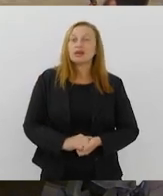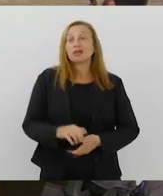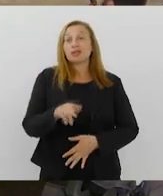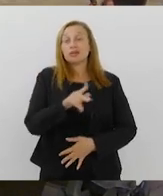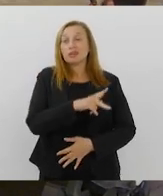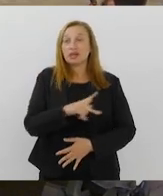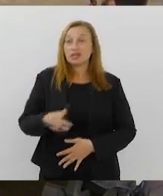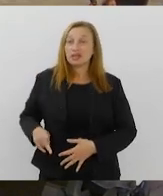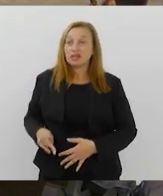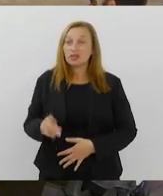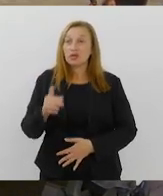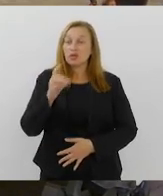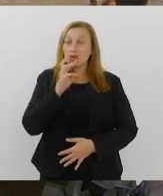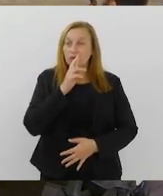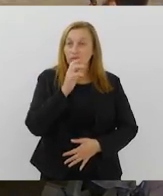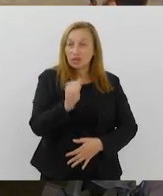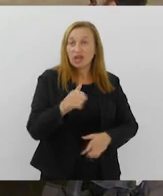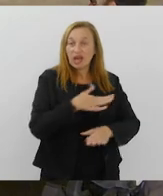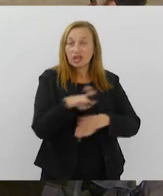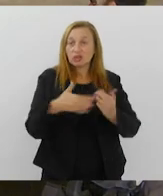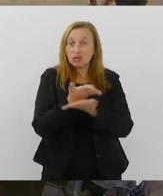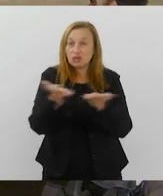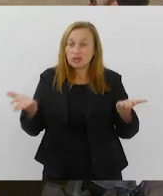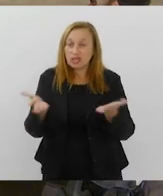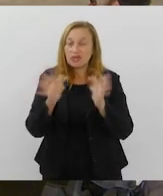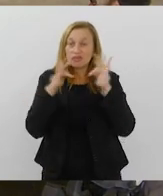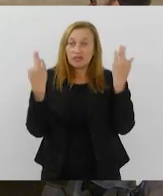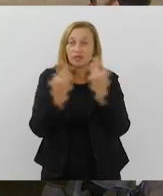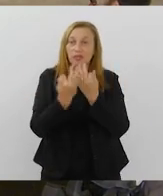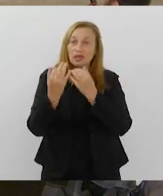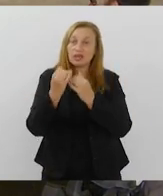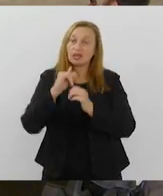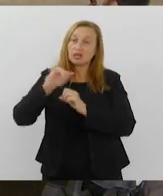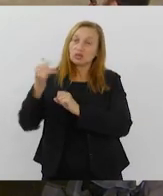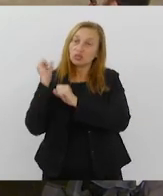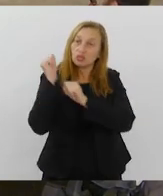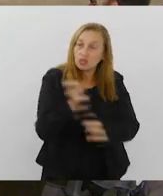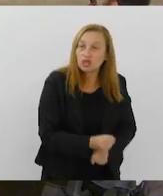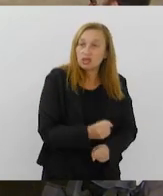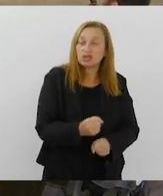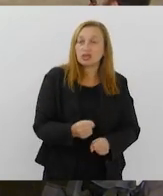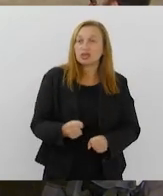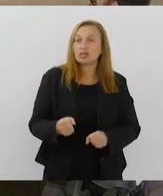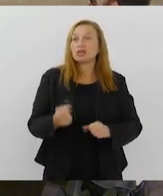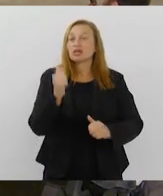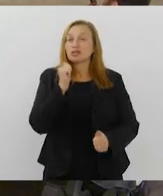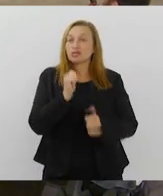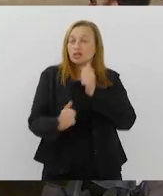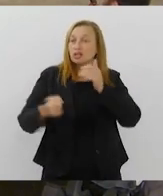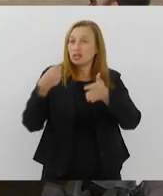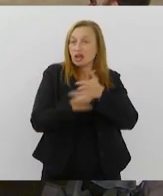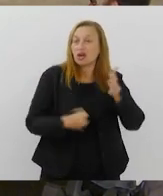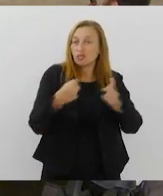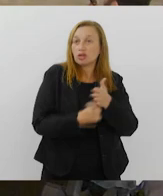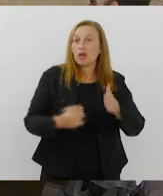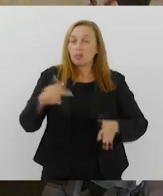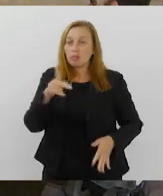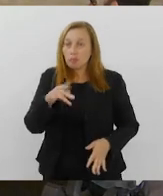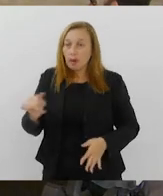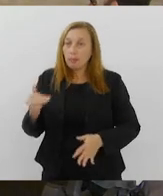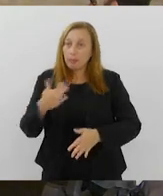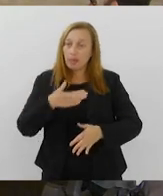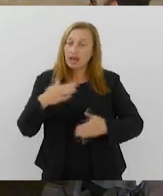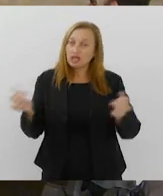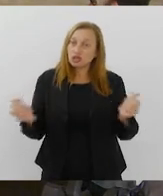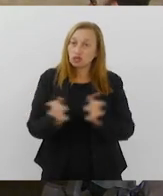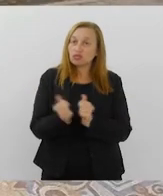agradecer a todos vocês que estão aqui, a família do jiu-jitsu, a família da luta. Meu pai está aqui hoje, com certeza. Isso aí, meu. Né, presidente, perto de